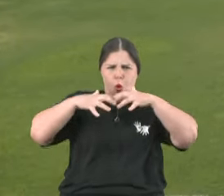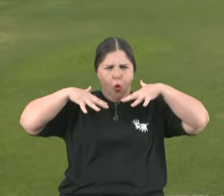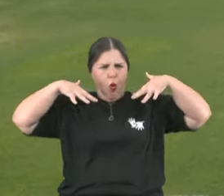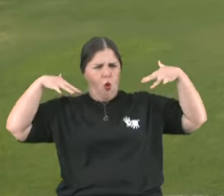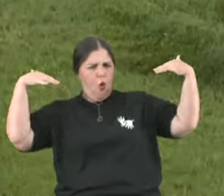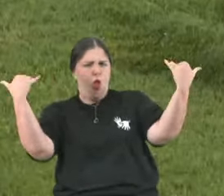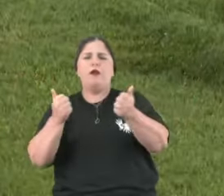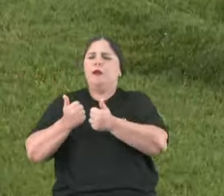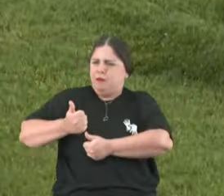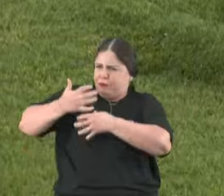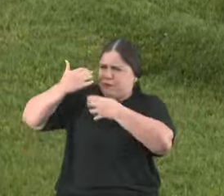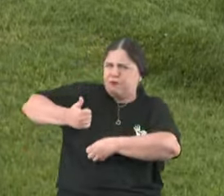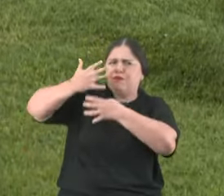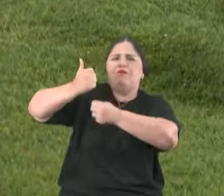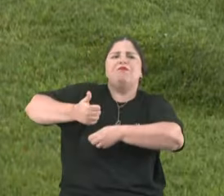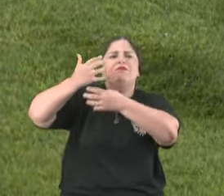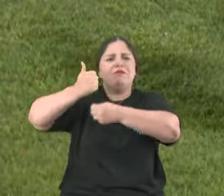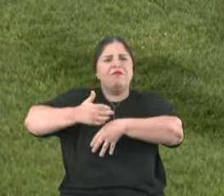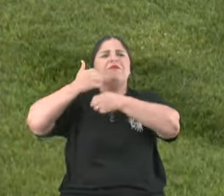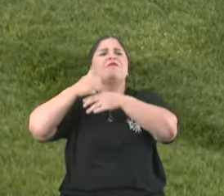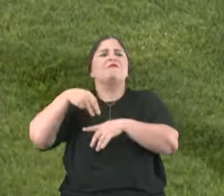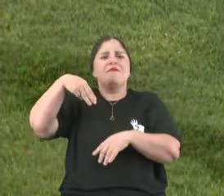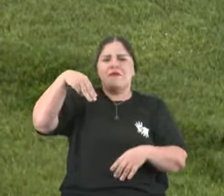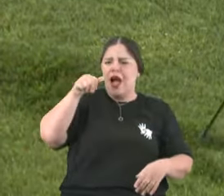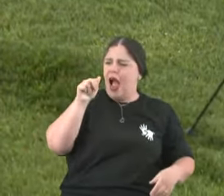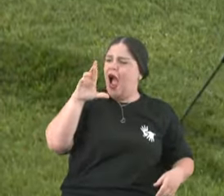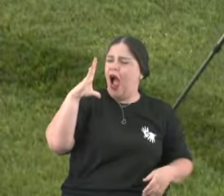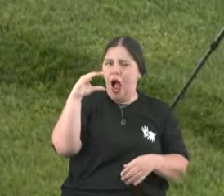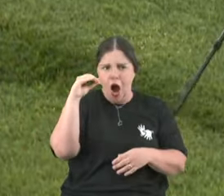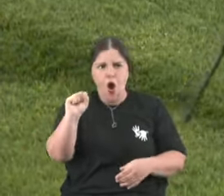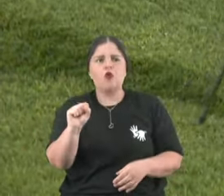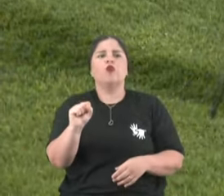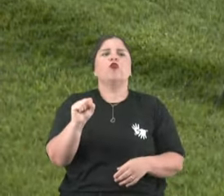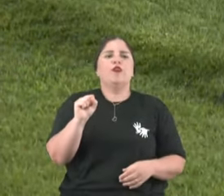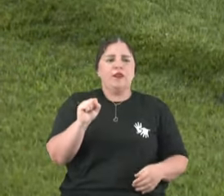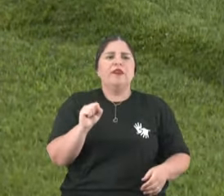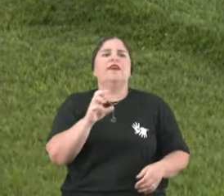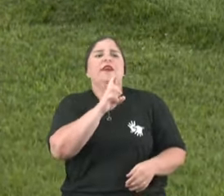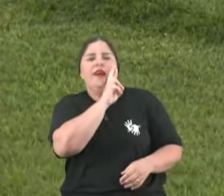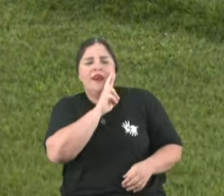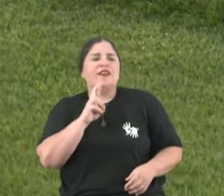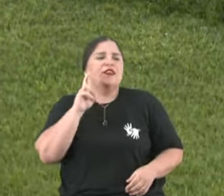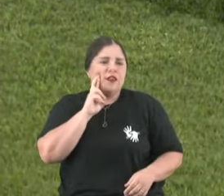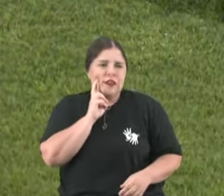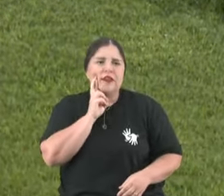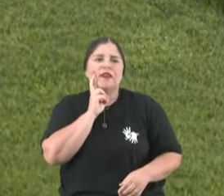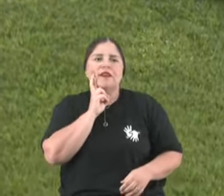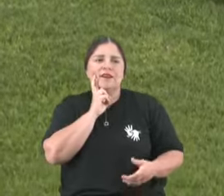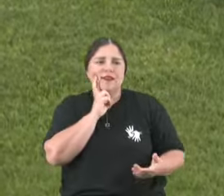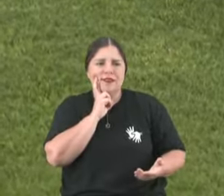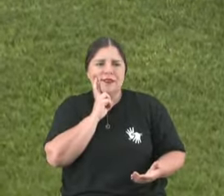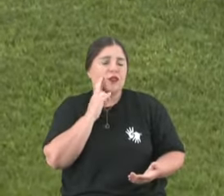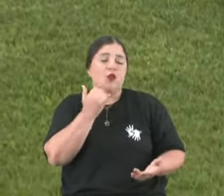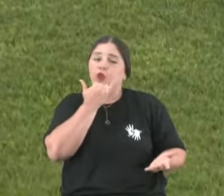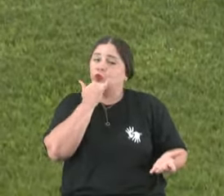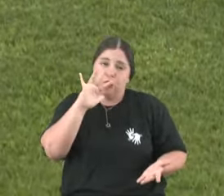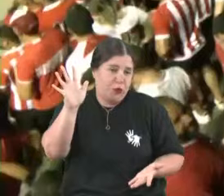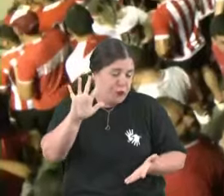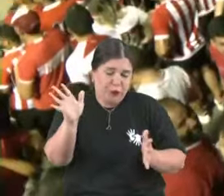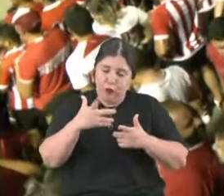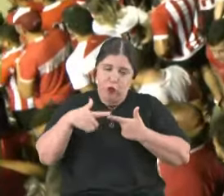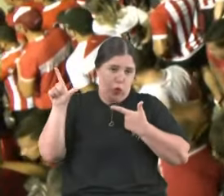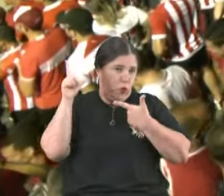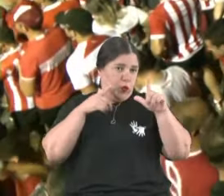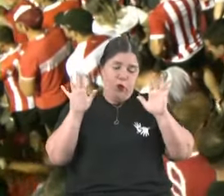comentários. O Marcos Guedes, um abraço para a galera do restaurante Jalan. Opa, esse restaurante não existe. Paulo Silva na